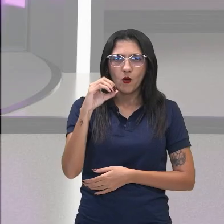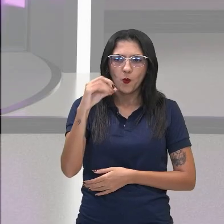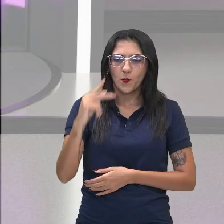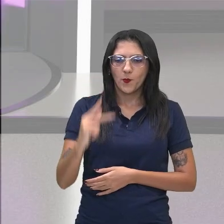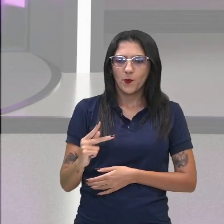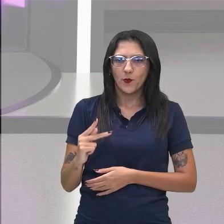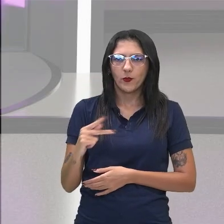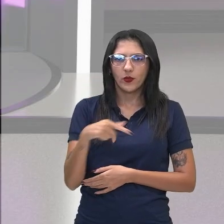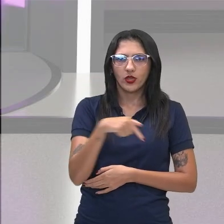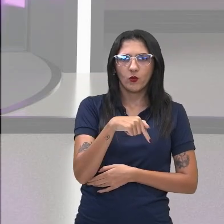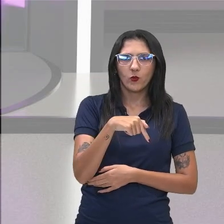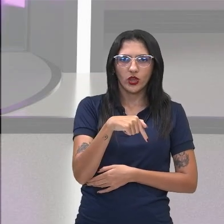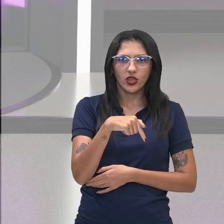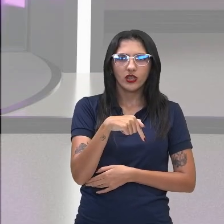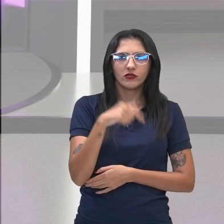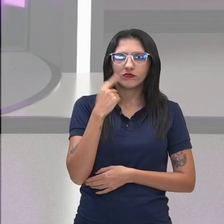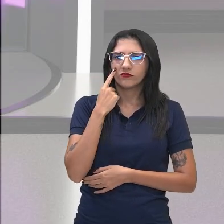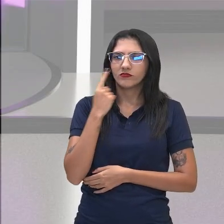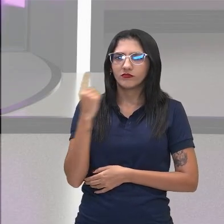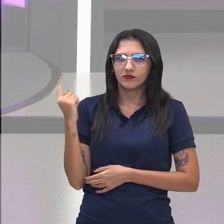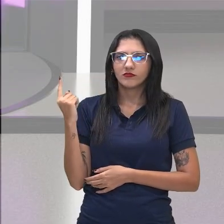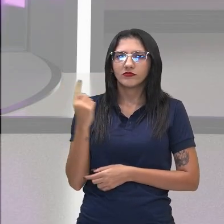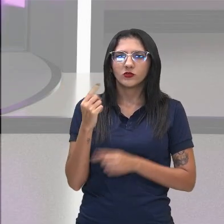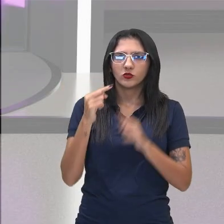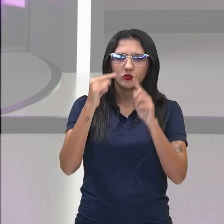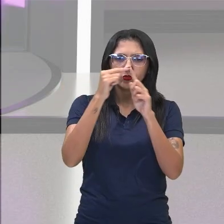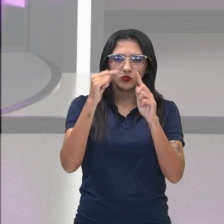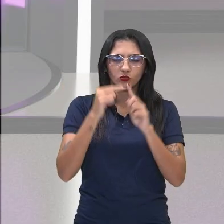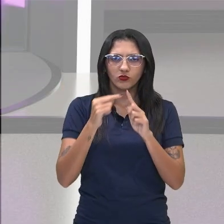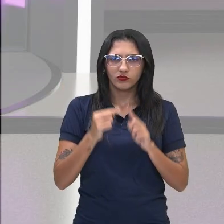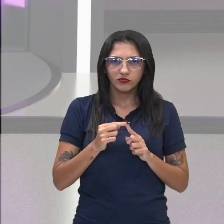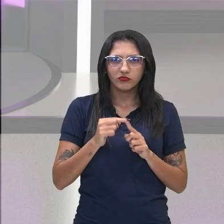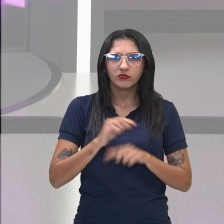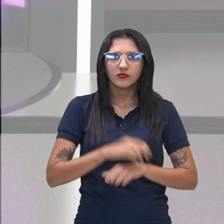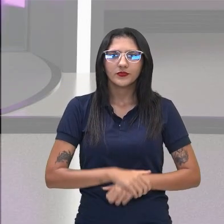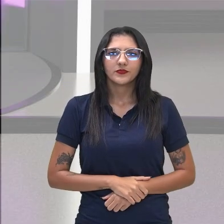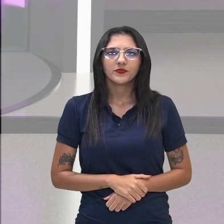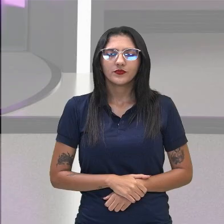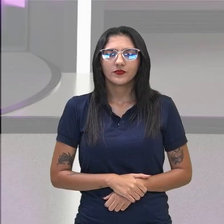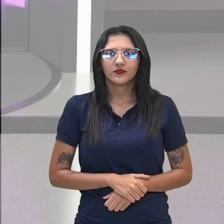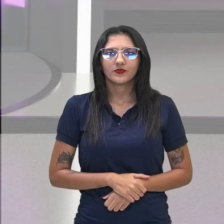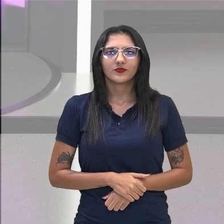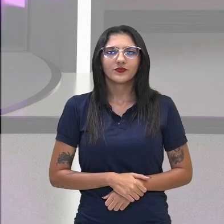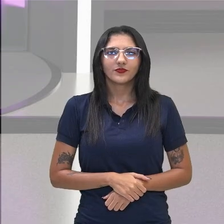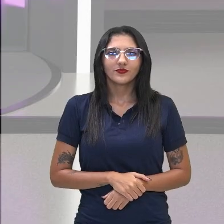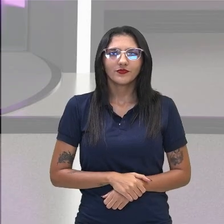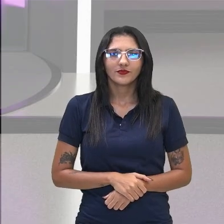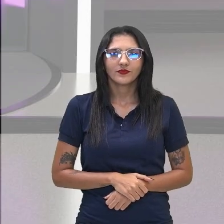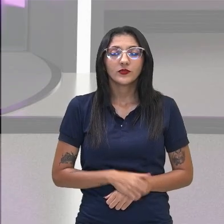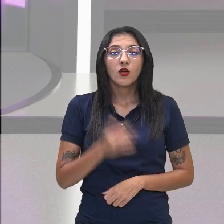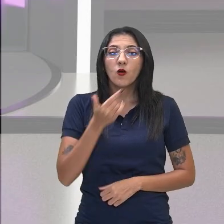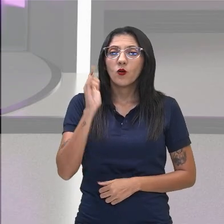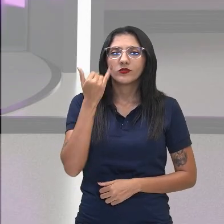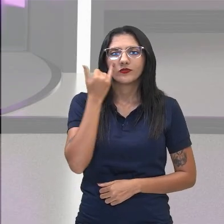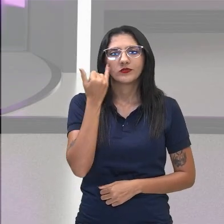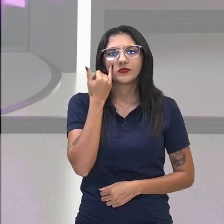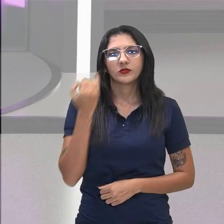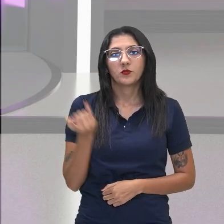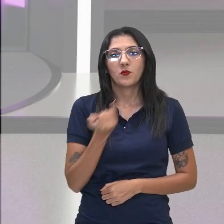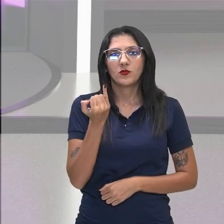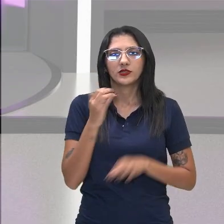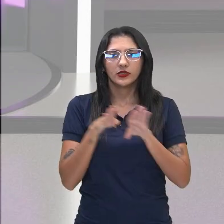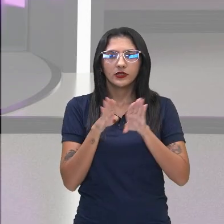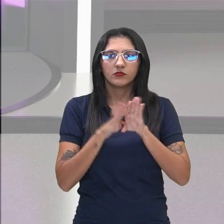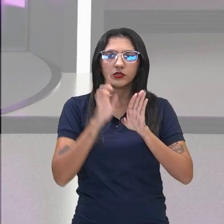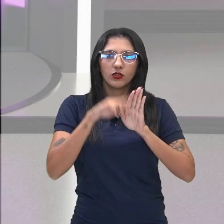o P, o Q e, novamente, o M, que a gente já falou, beleza? Uma outra coisa importante é o conceito